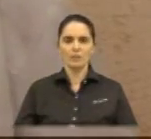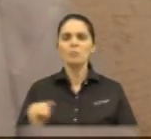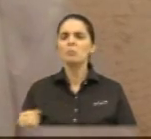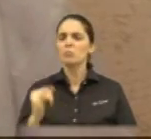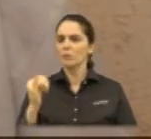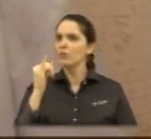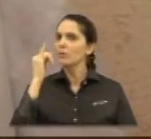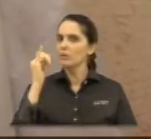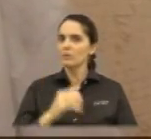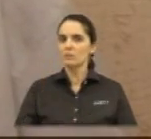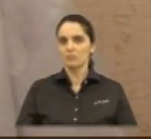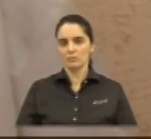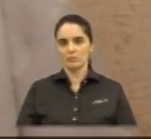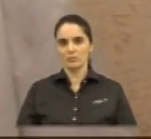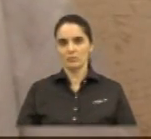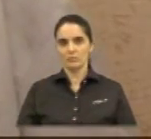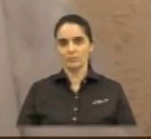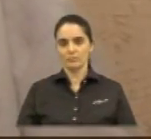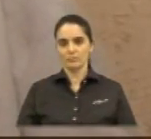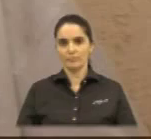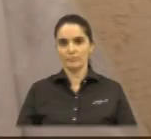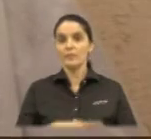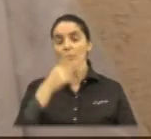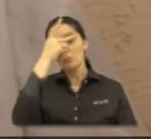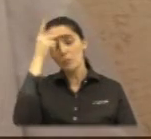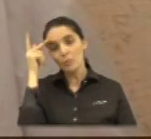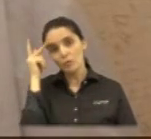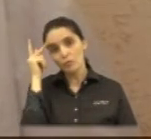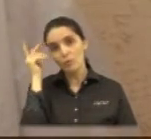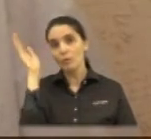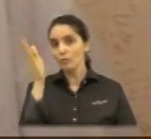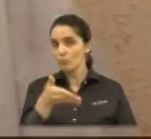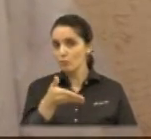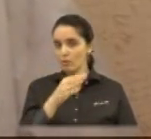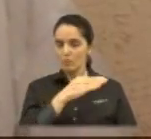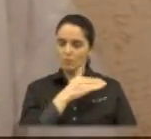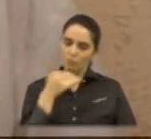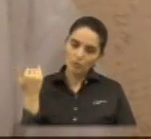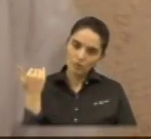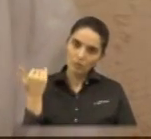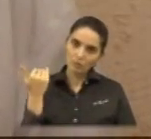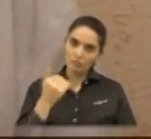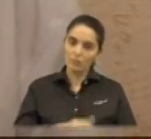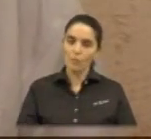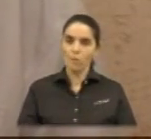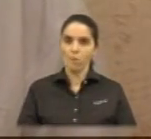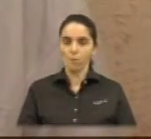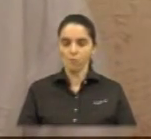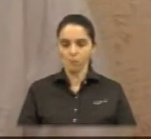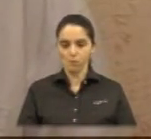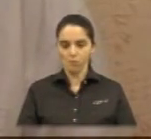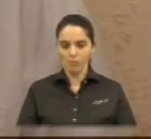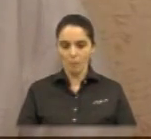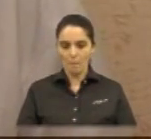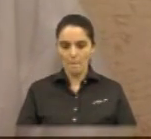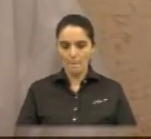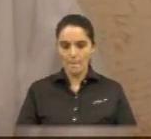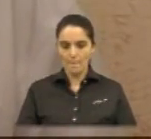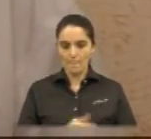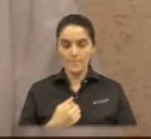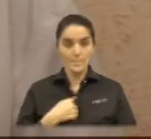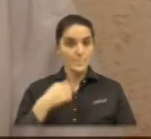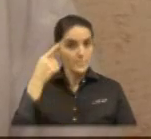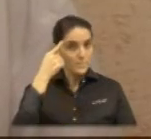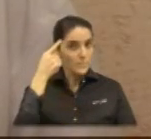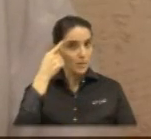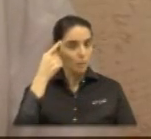homenagear pessoas em memória, pessoas que já faleceram. E eu acho que isso é de